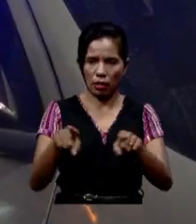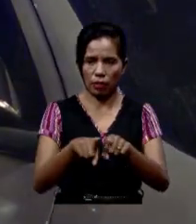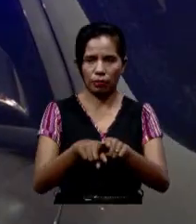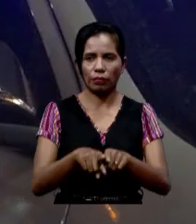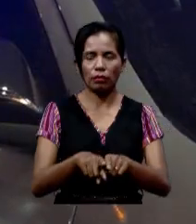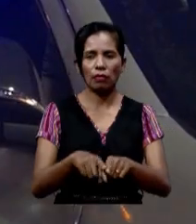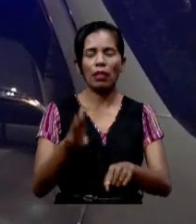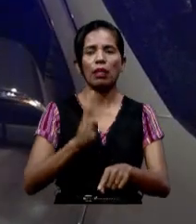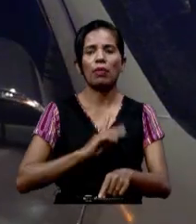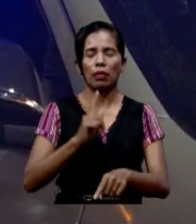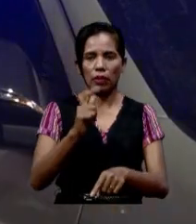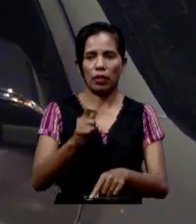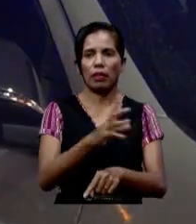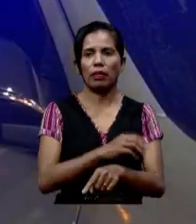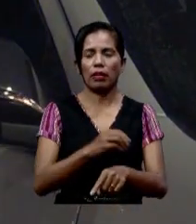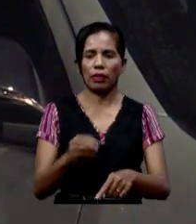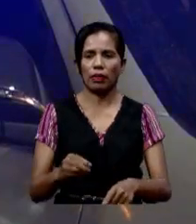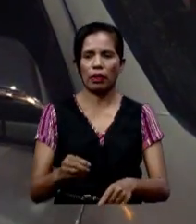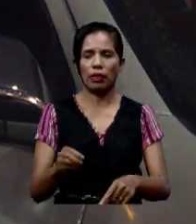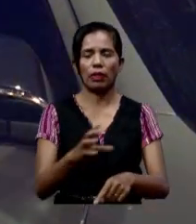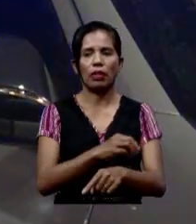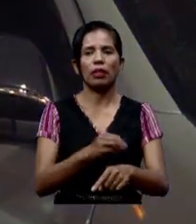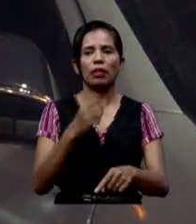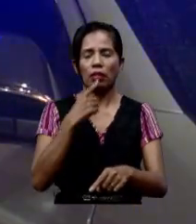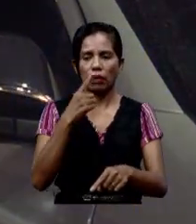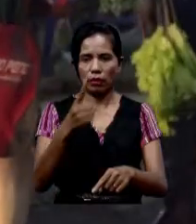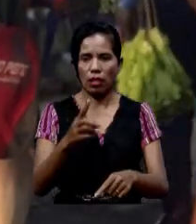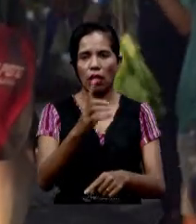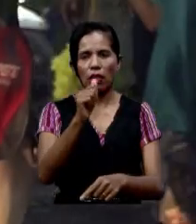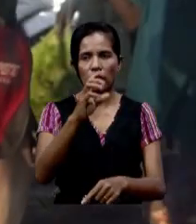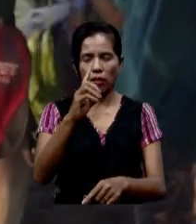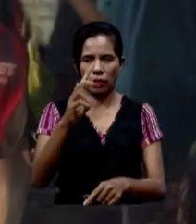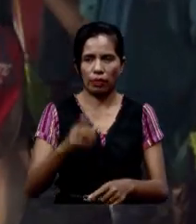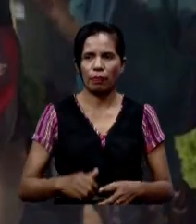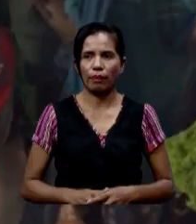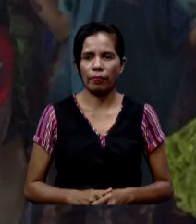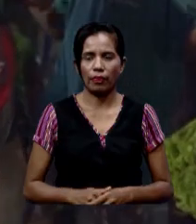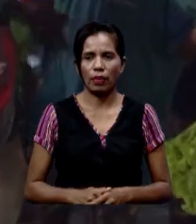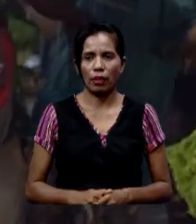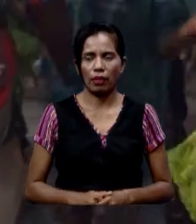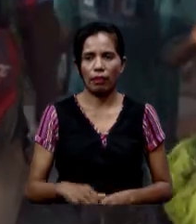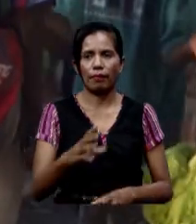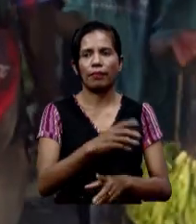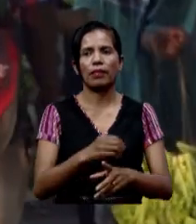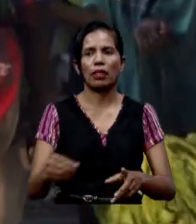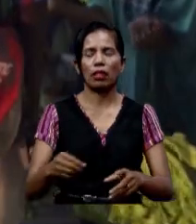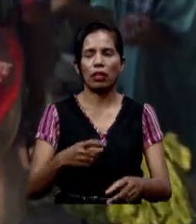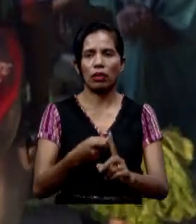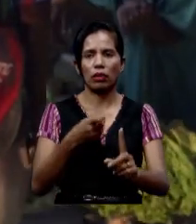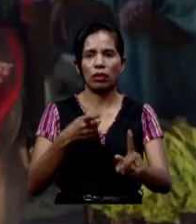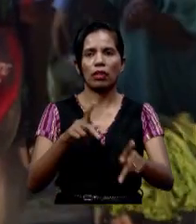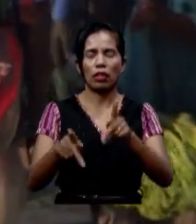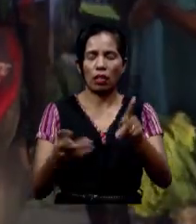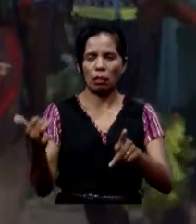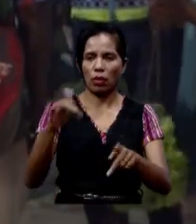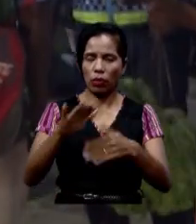bairupite, elem loi, kampung baru, no audian. Ouvintes no telespectadores, razão se vendedor